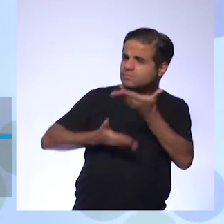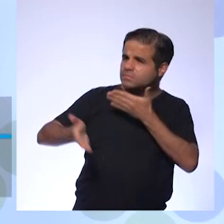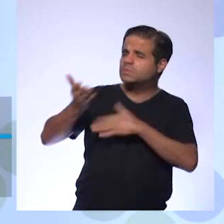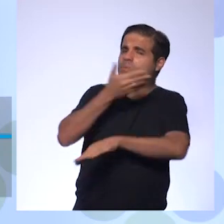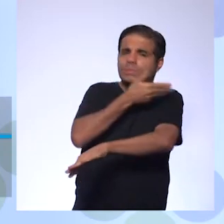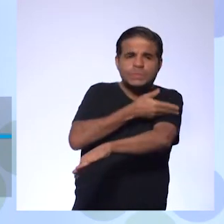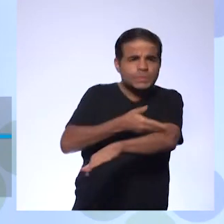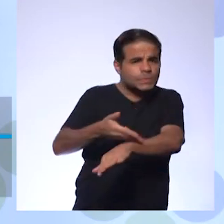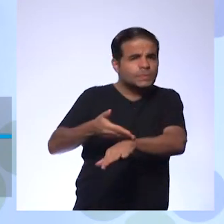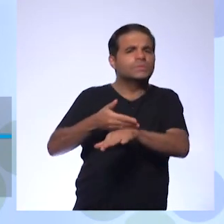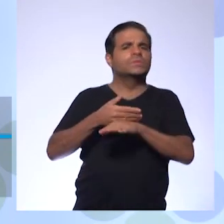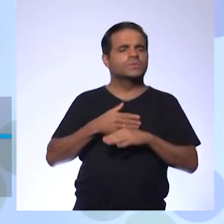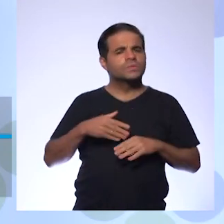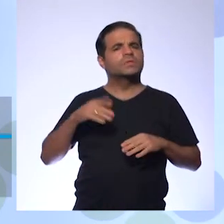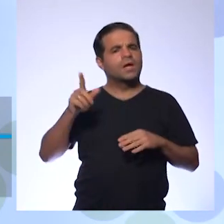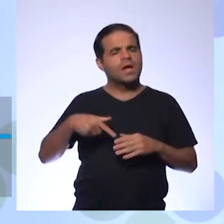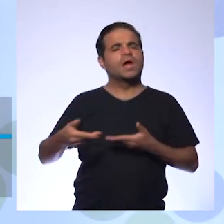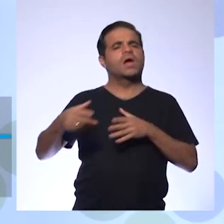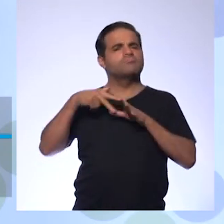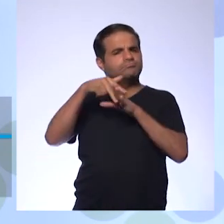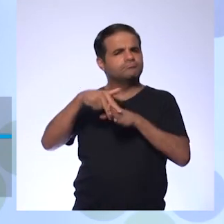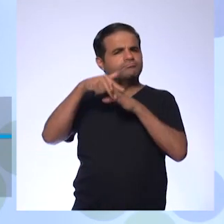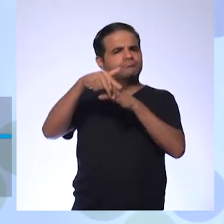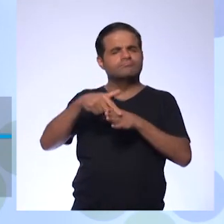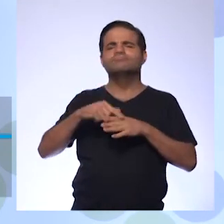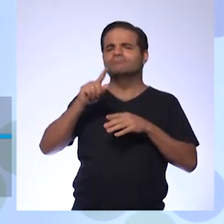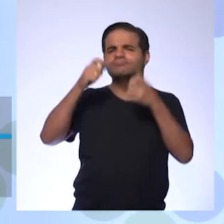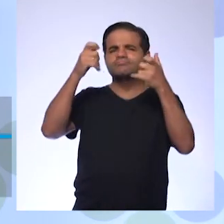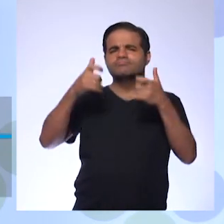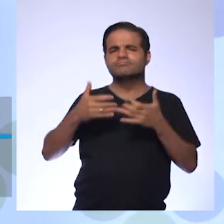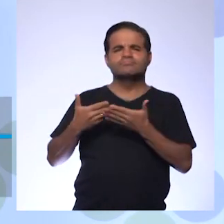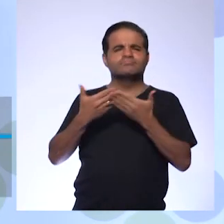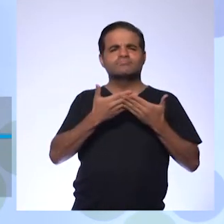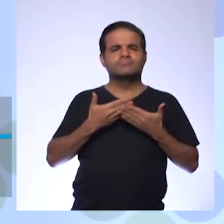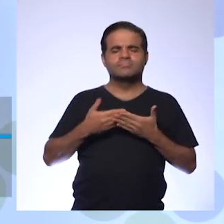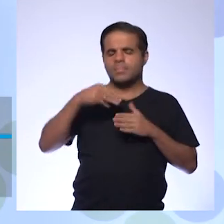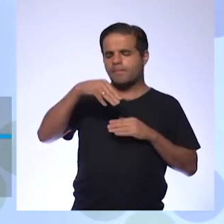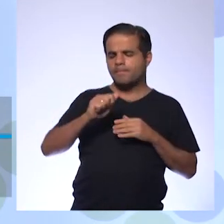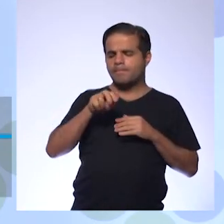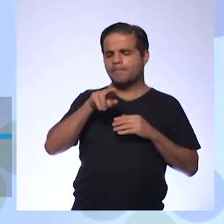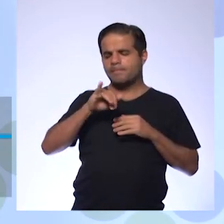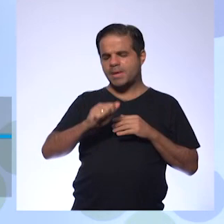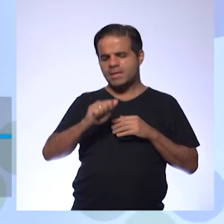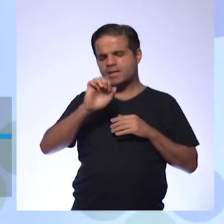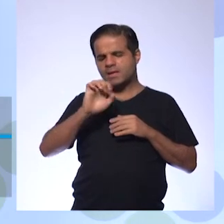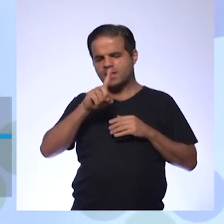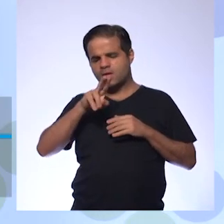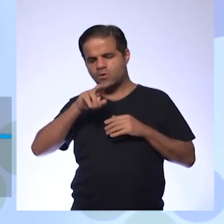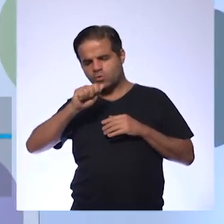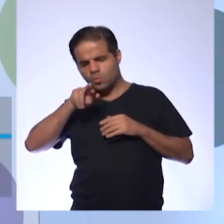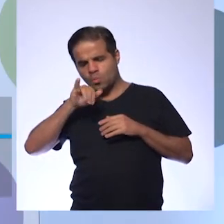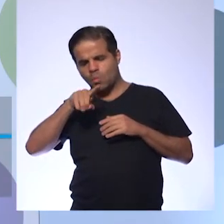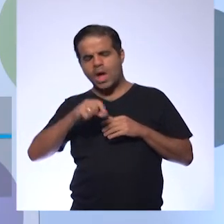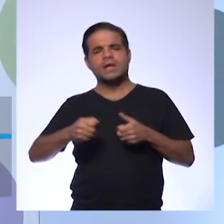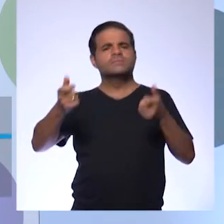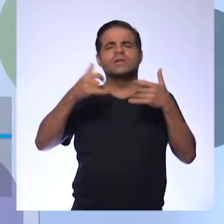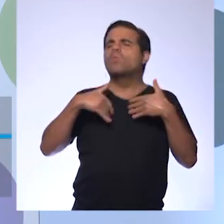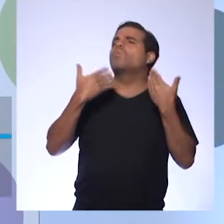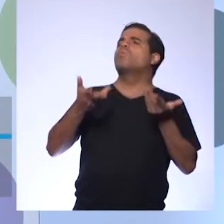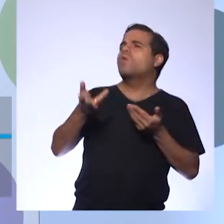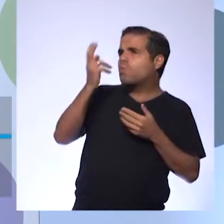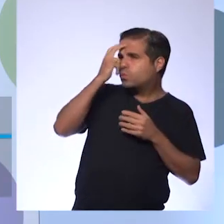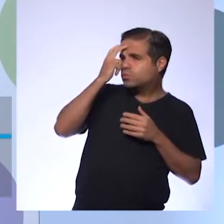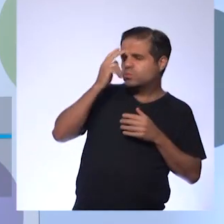tradição medieval da cavalaria, que vamos falar mais ao longo dessa aula. Professor Mauro, a Maria Eduarda, ela faz uma pergunta para Claro. você. Qual a cultura